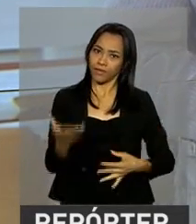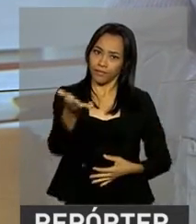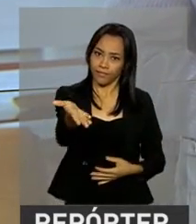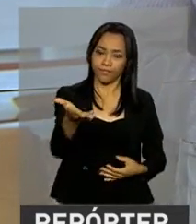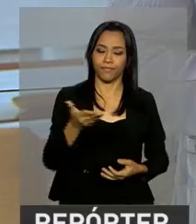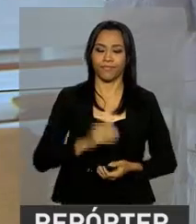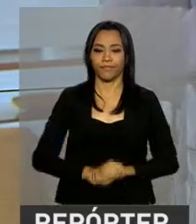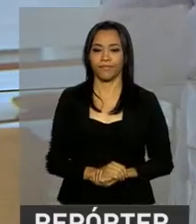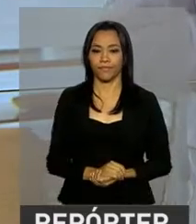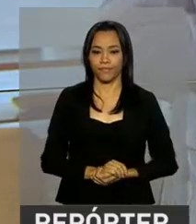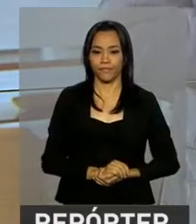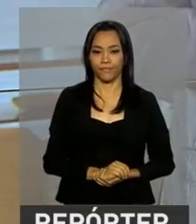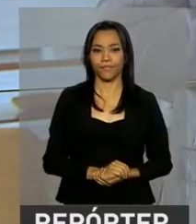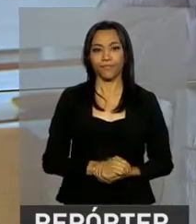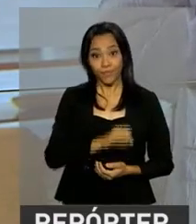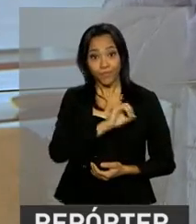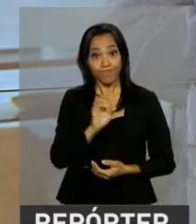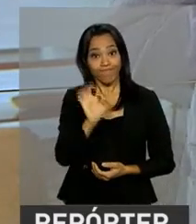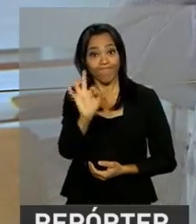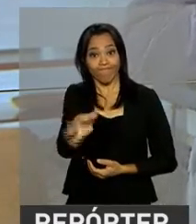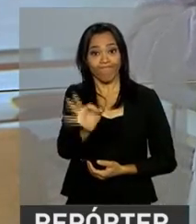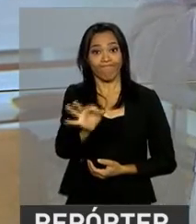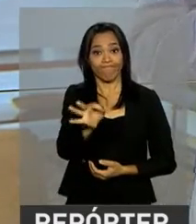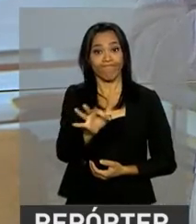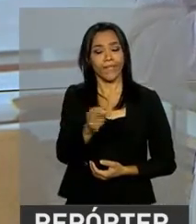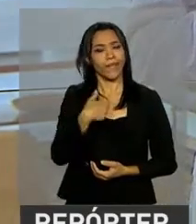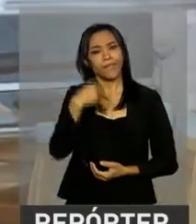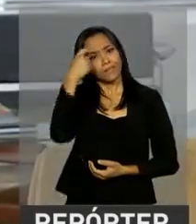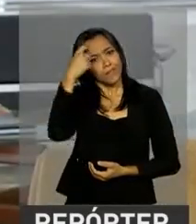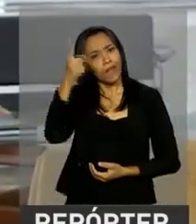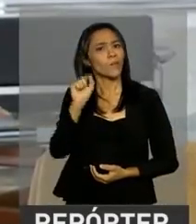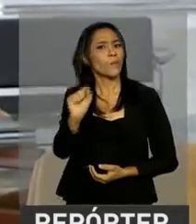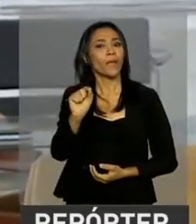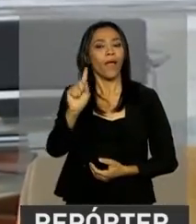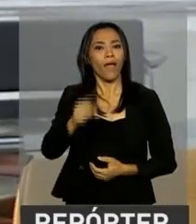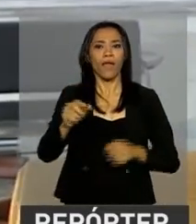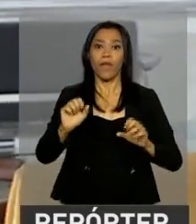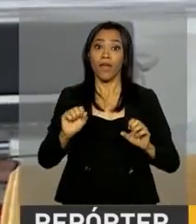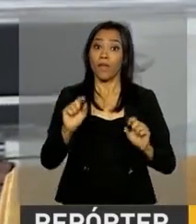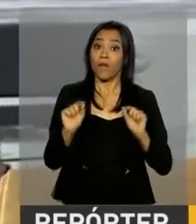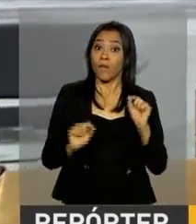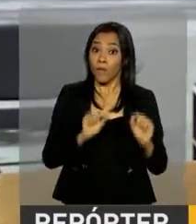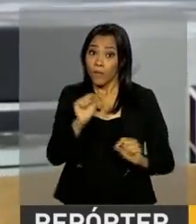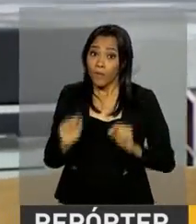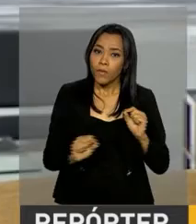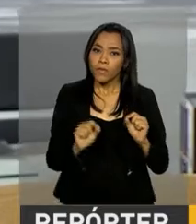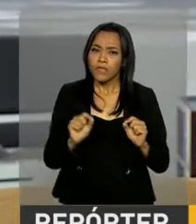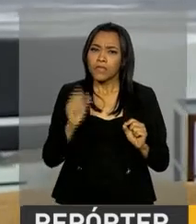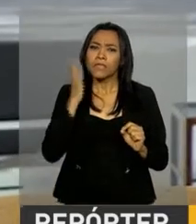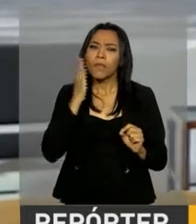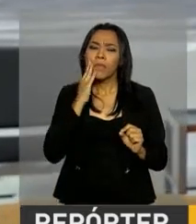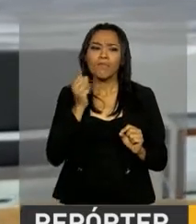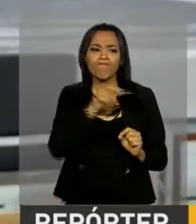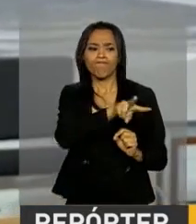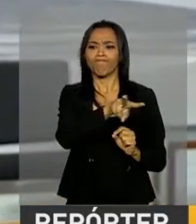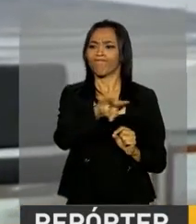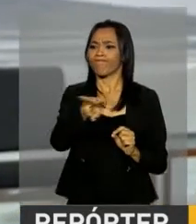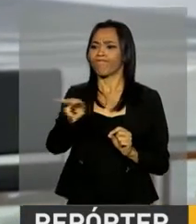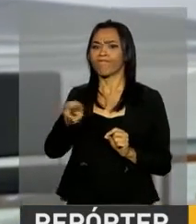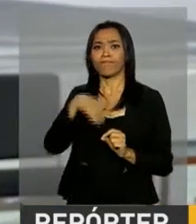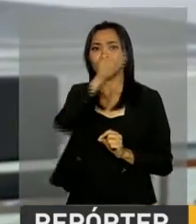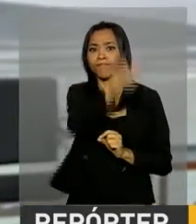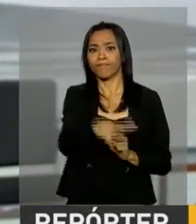pedro falando exatamente olha a idéia é reforçar as ações para identificar os trabalhadores que têm direito